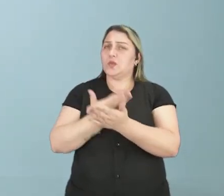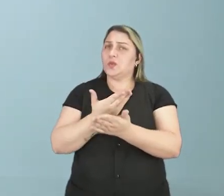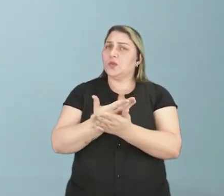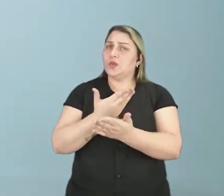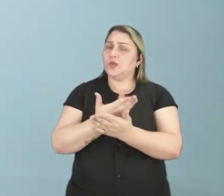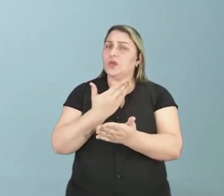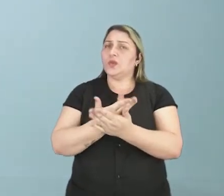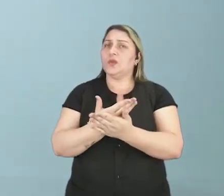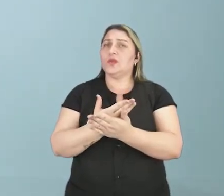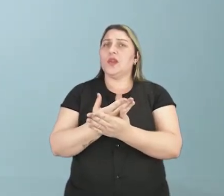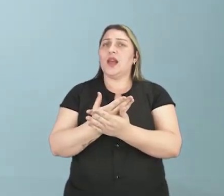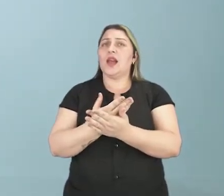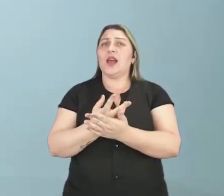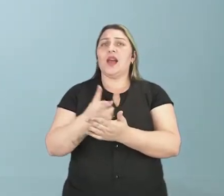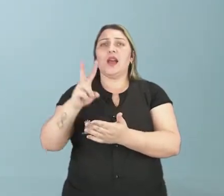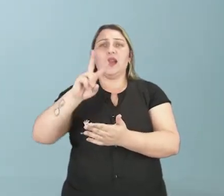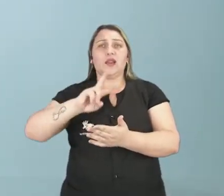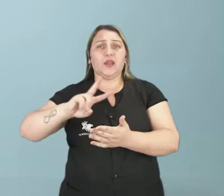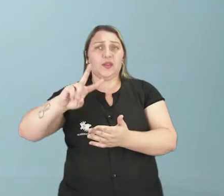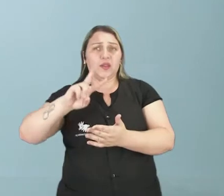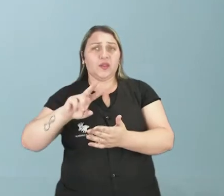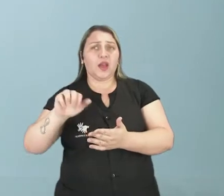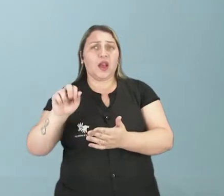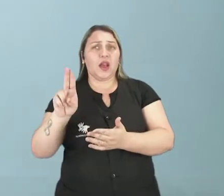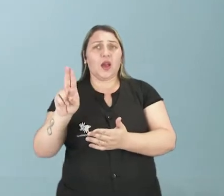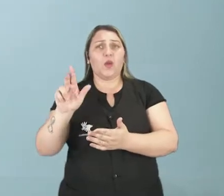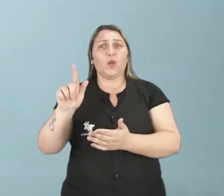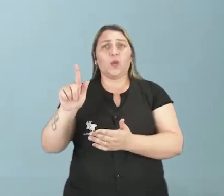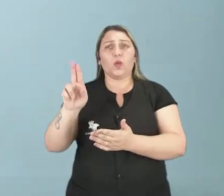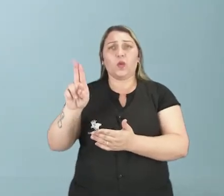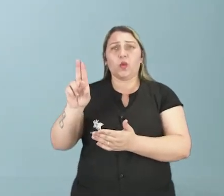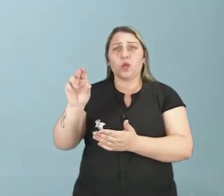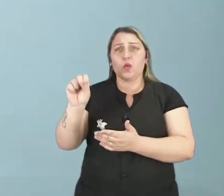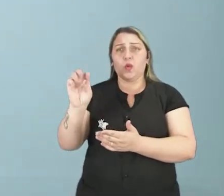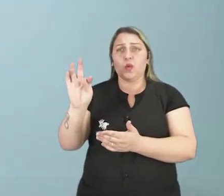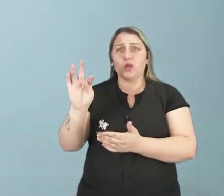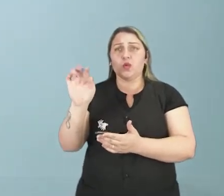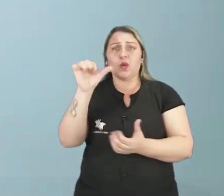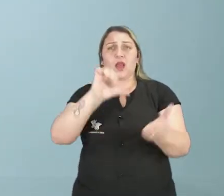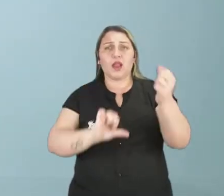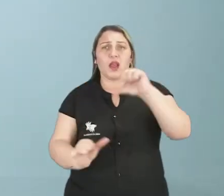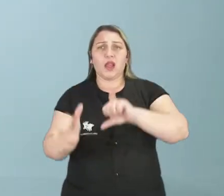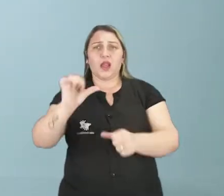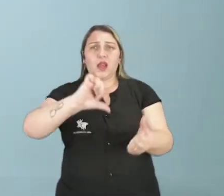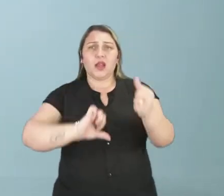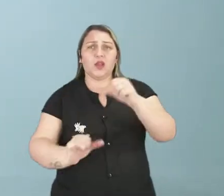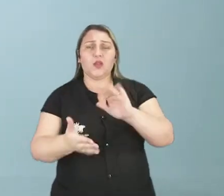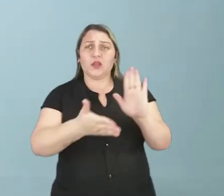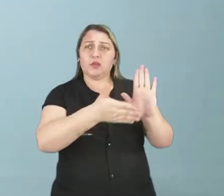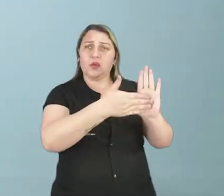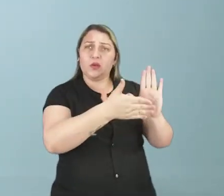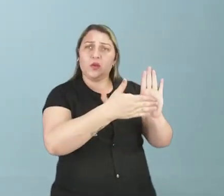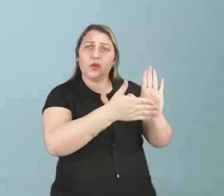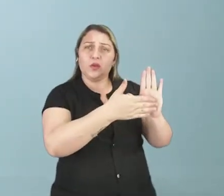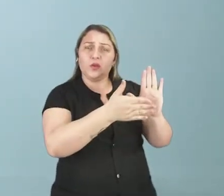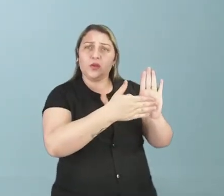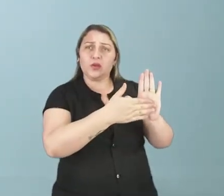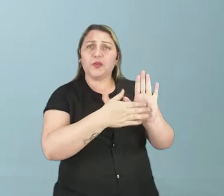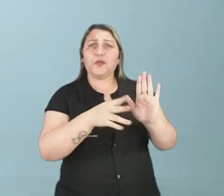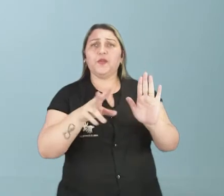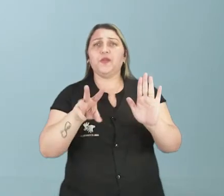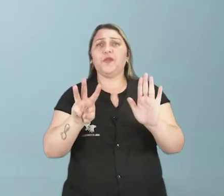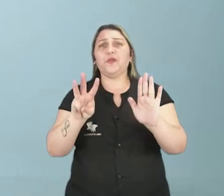estudou as visões de Augusto Comte, de Émile Durkheim, ele analisou as propostas de Max